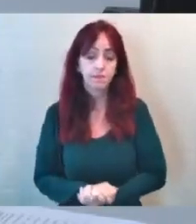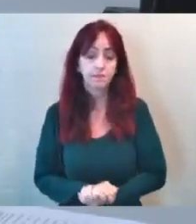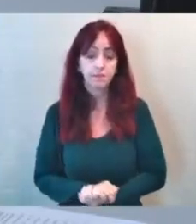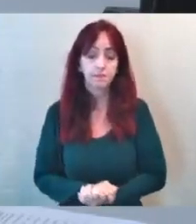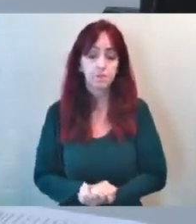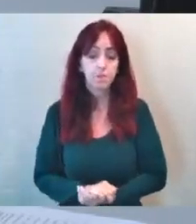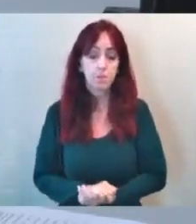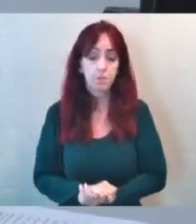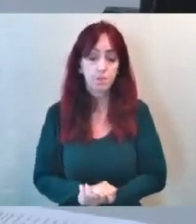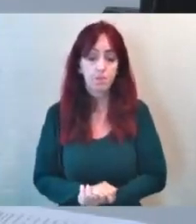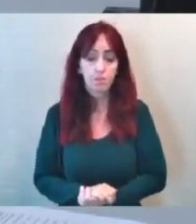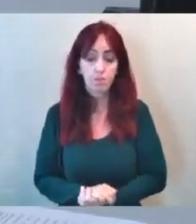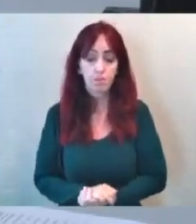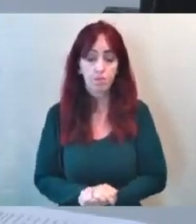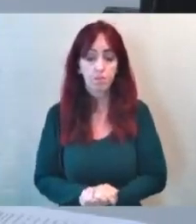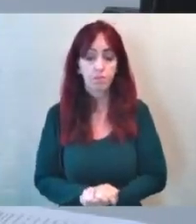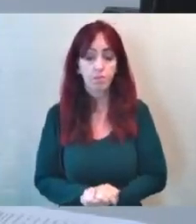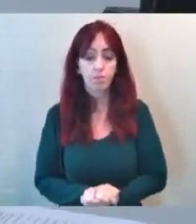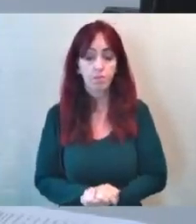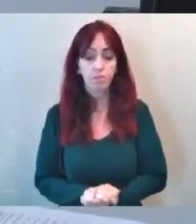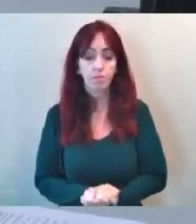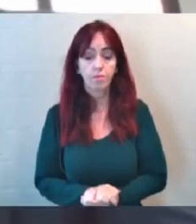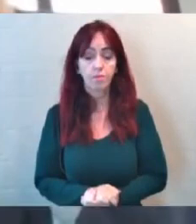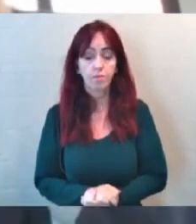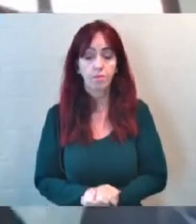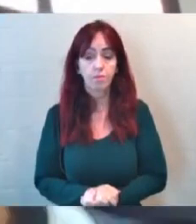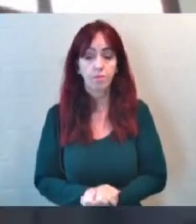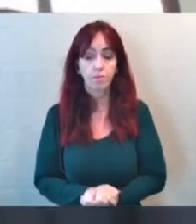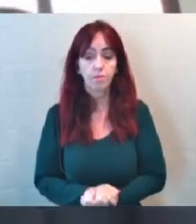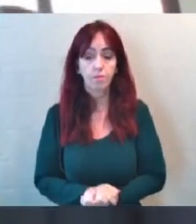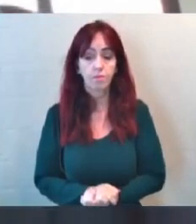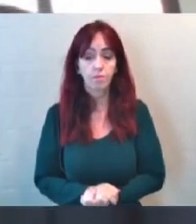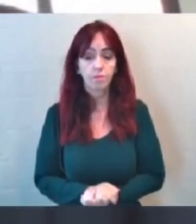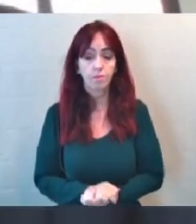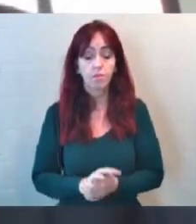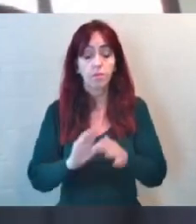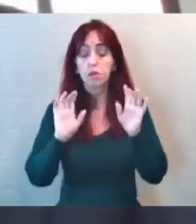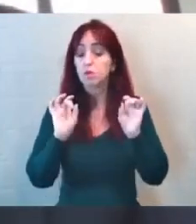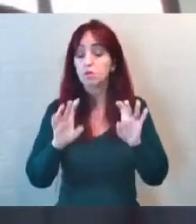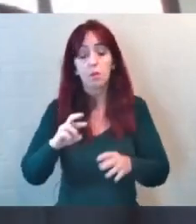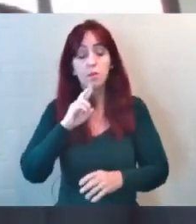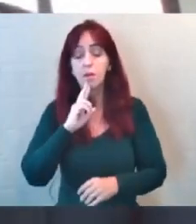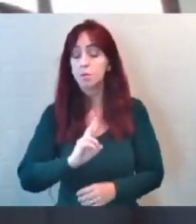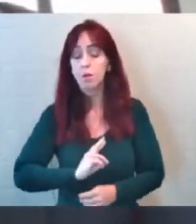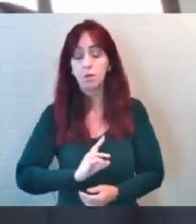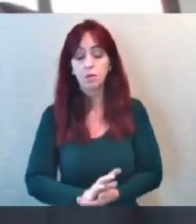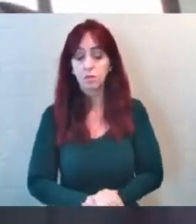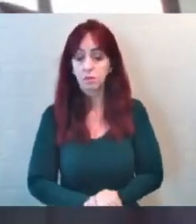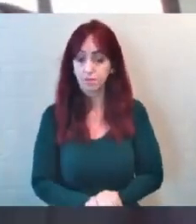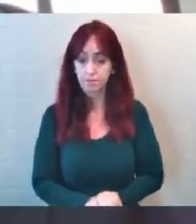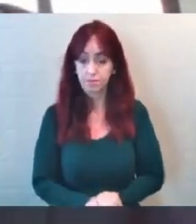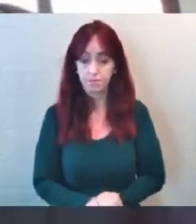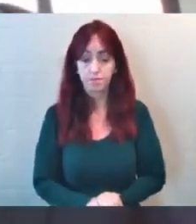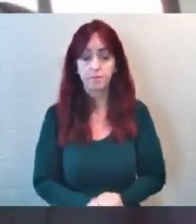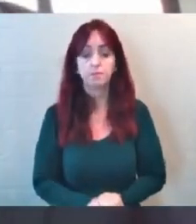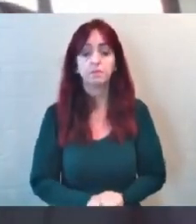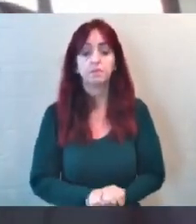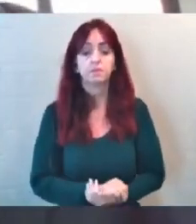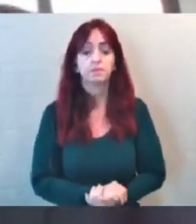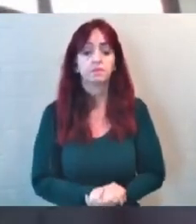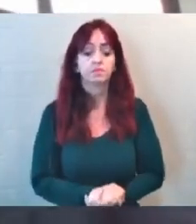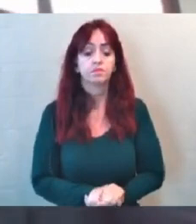responder? Alguém tem que me responder. Senadora Fernanda. Por favor, doutor Francisco. Fernanda, é o